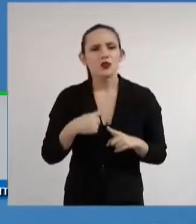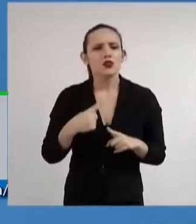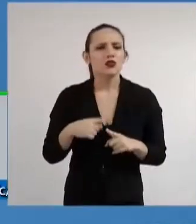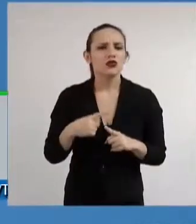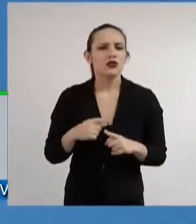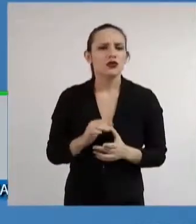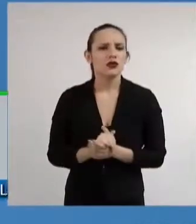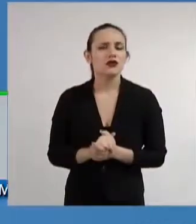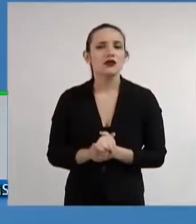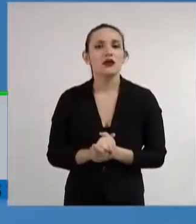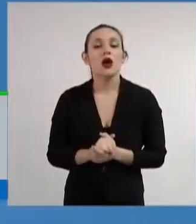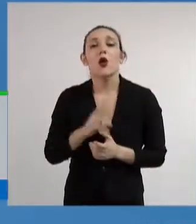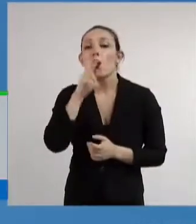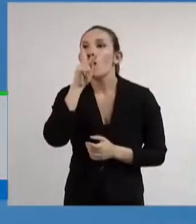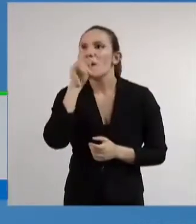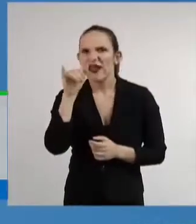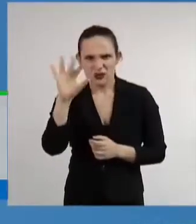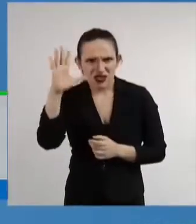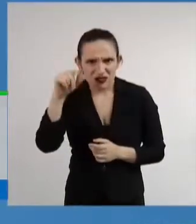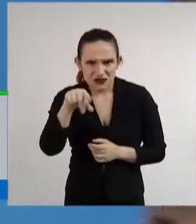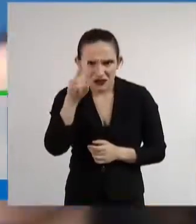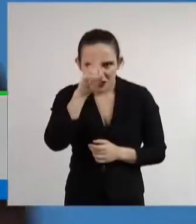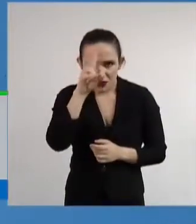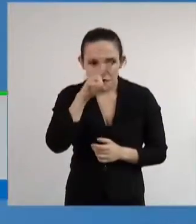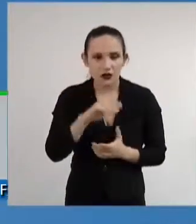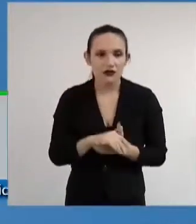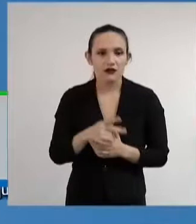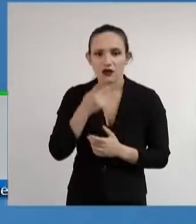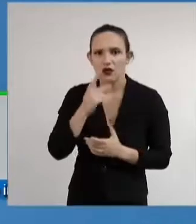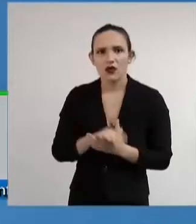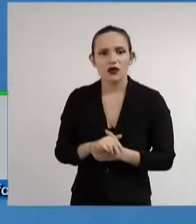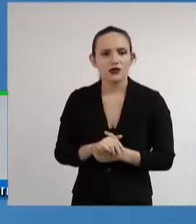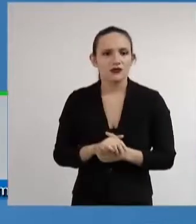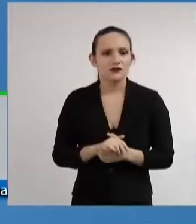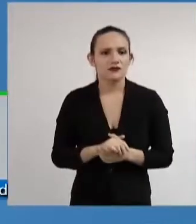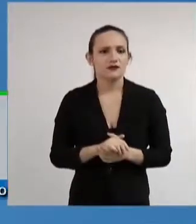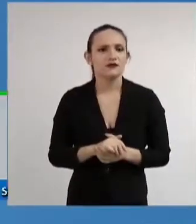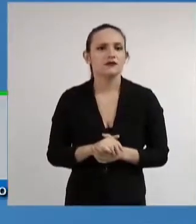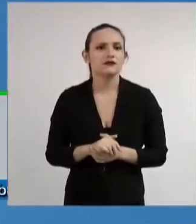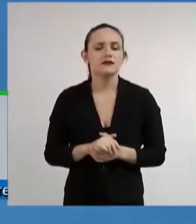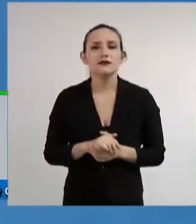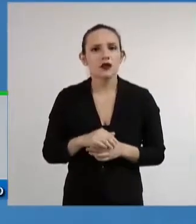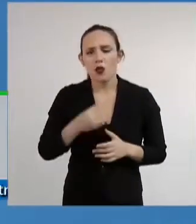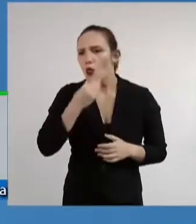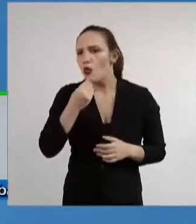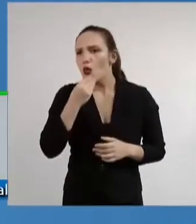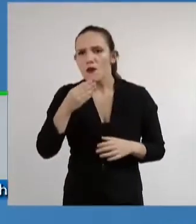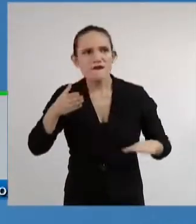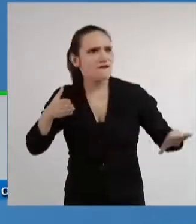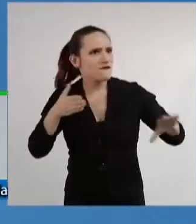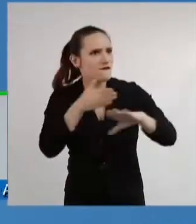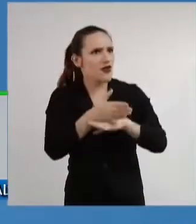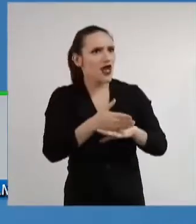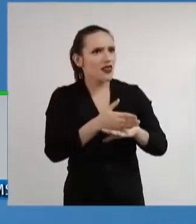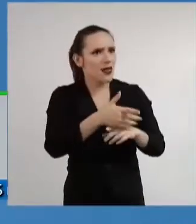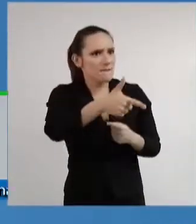tira a mãe que está trabalhando, conta uma história para ela, mente, tira ela, mata a criança pequena, mata a mãe e se mata. Quer